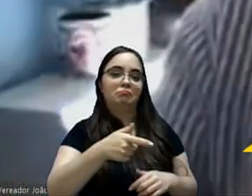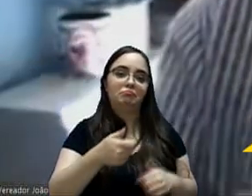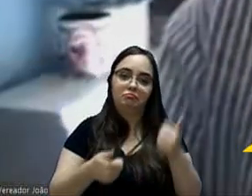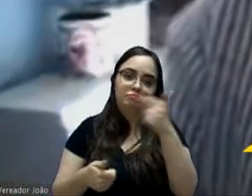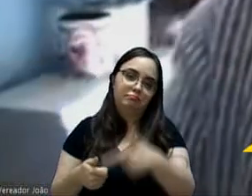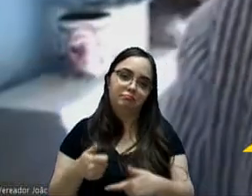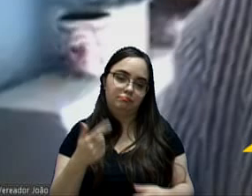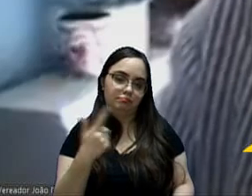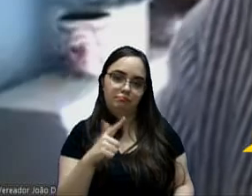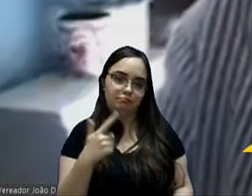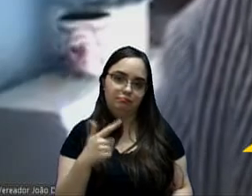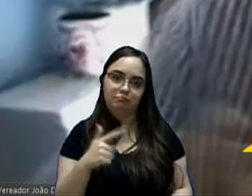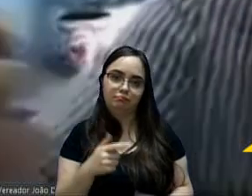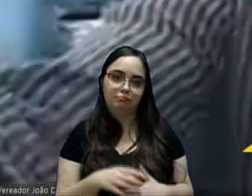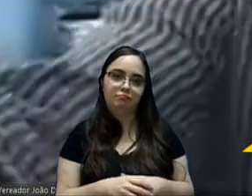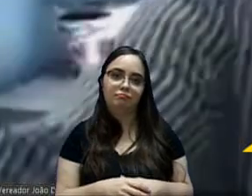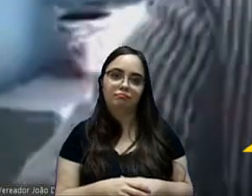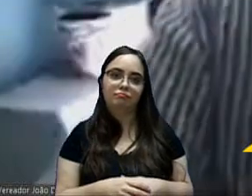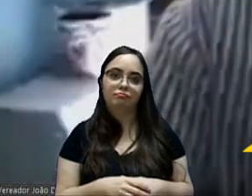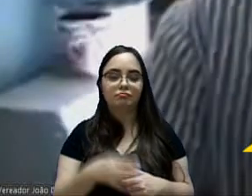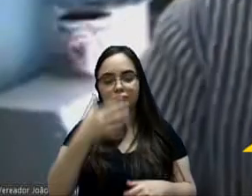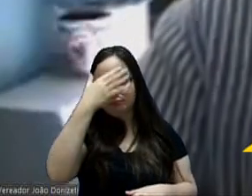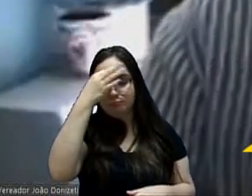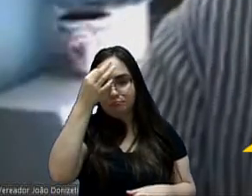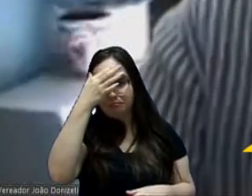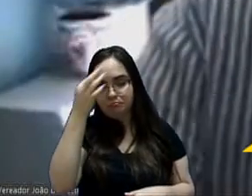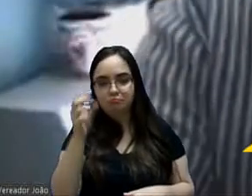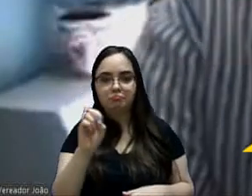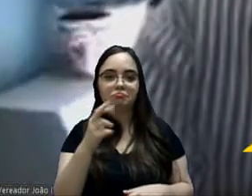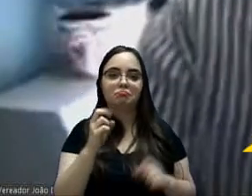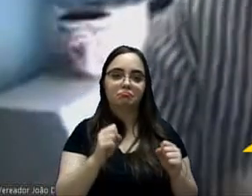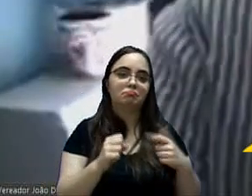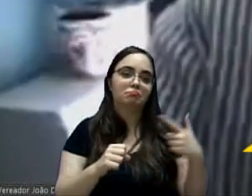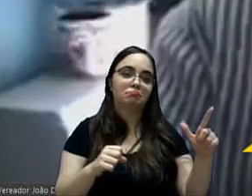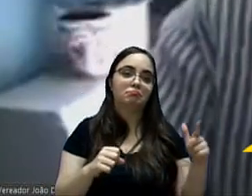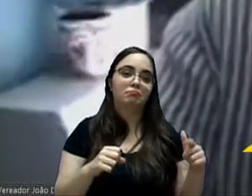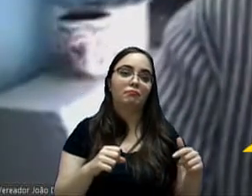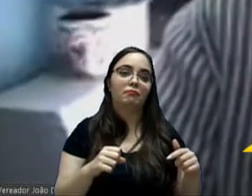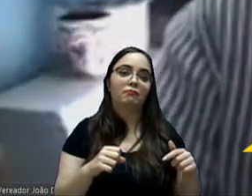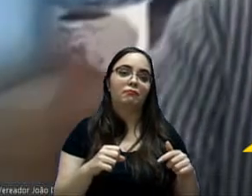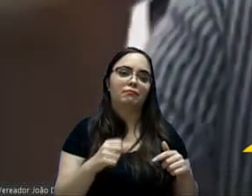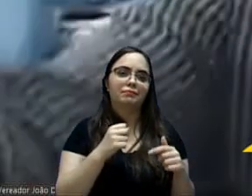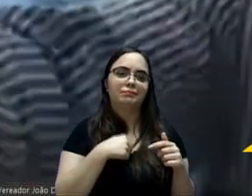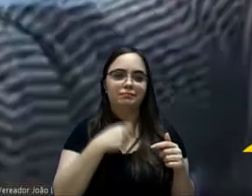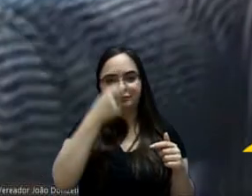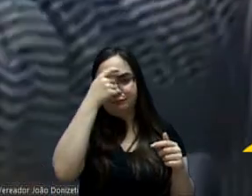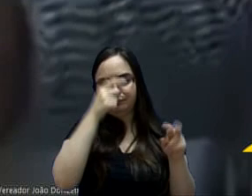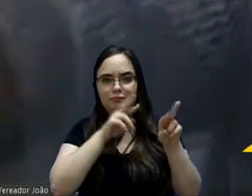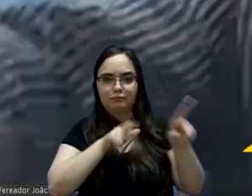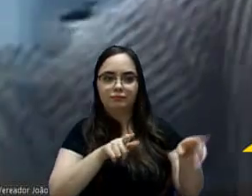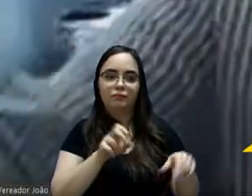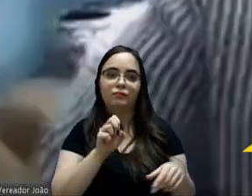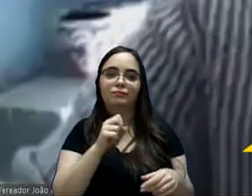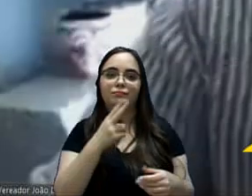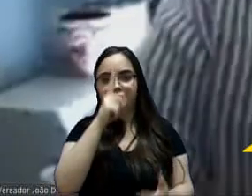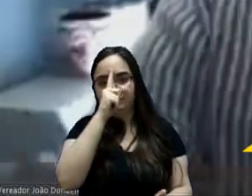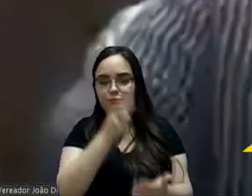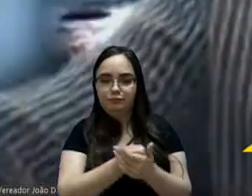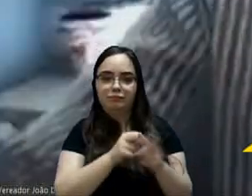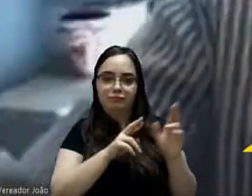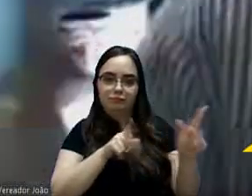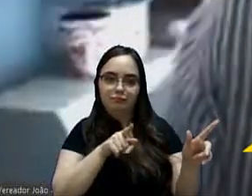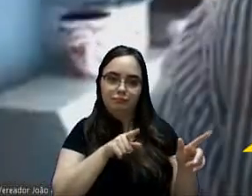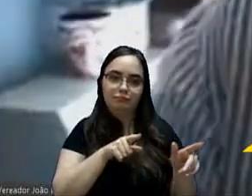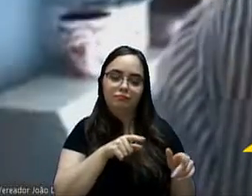que pode ter um embate com você, Dilan, o dia de amanhã, qualquer outro, com relação a pareceres, etc. Vamos estar discutindo no campo jurídico.